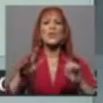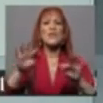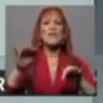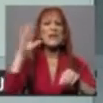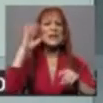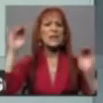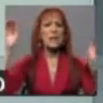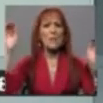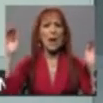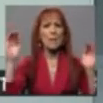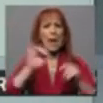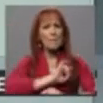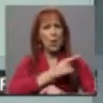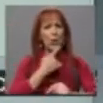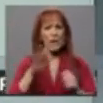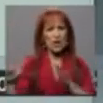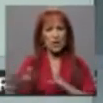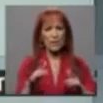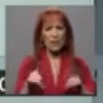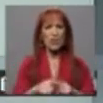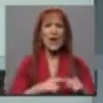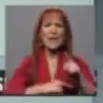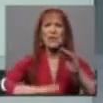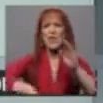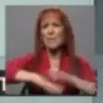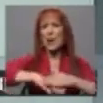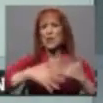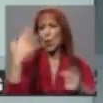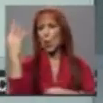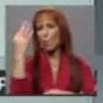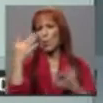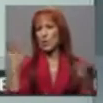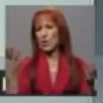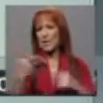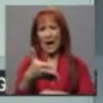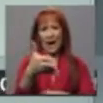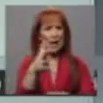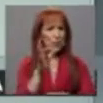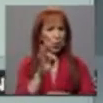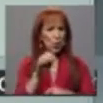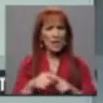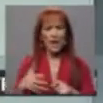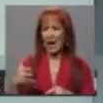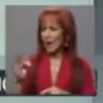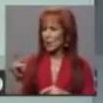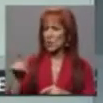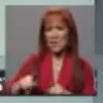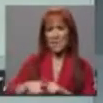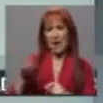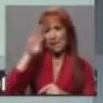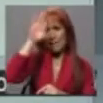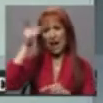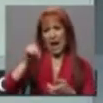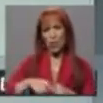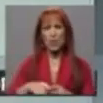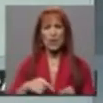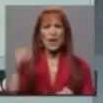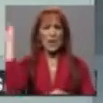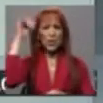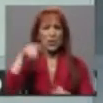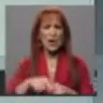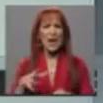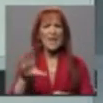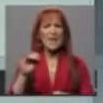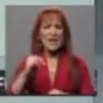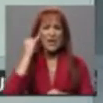tarde, diminui novamente de intensidade. A temperatura máxima para o Porto é de 14 graus, de 14 graus também para Braga, no interior 10 graus